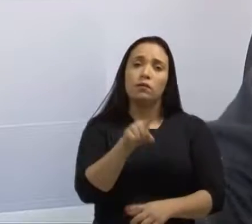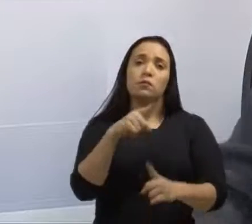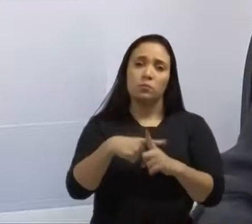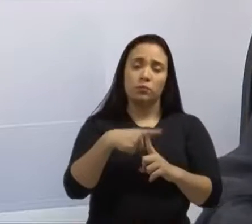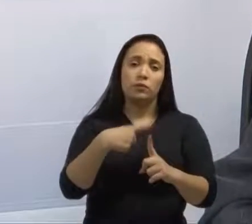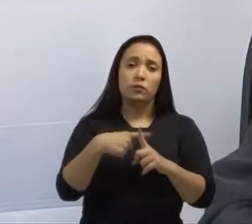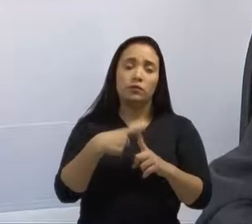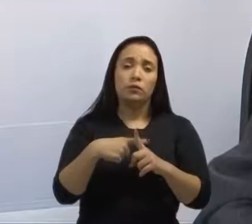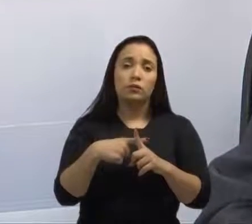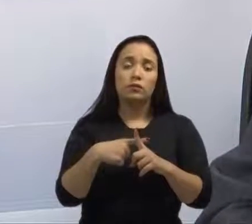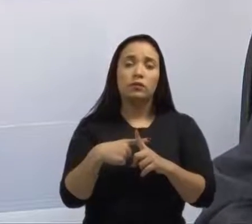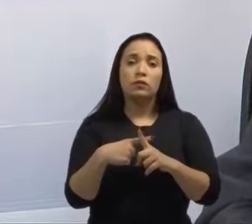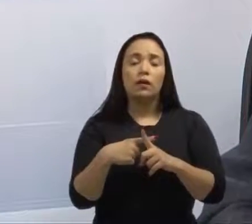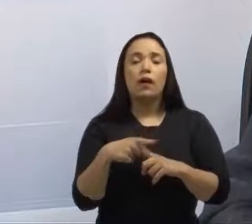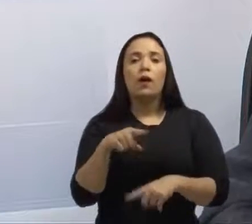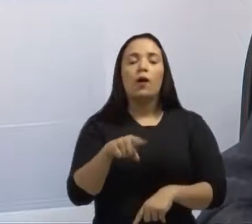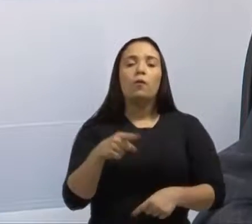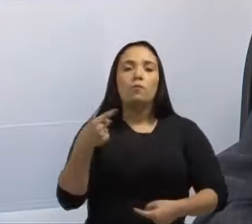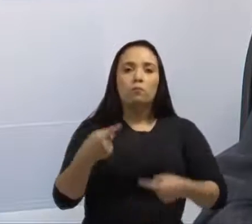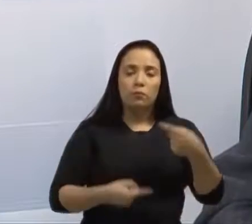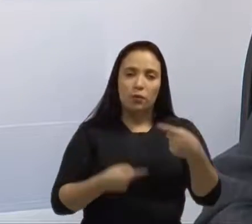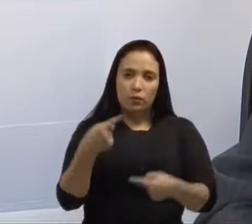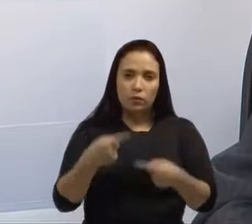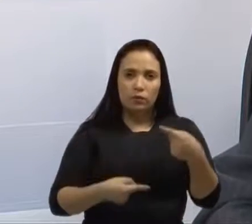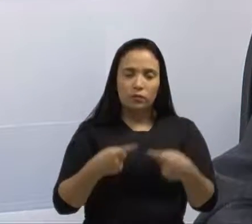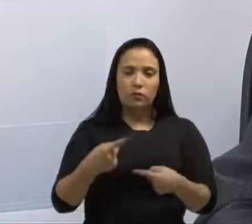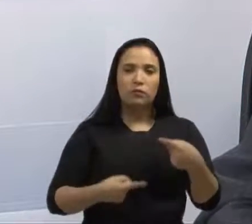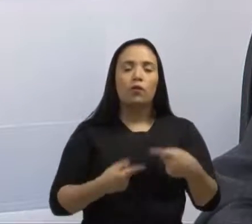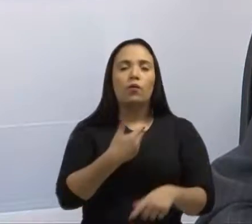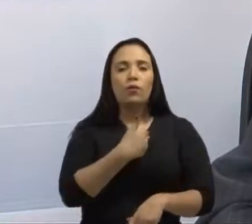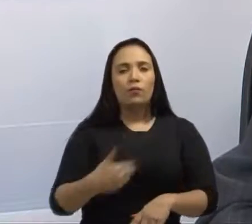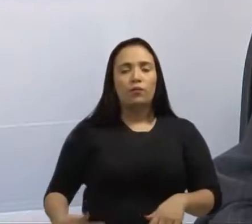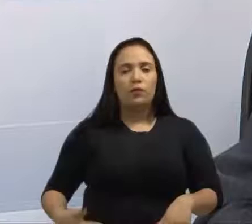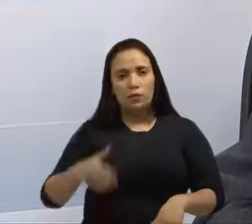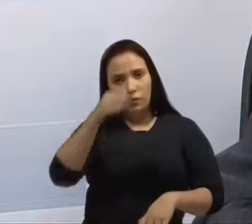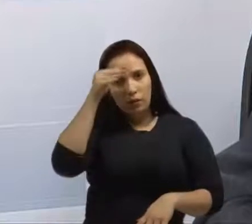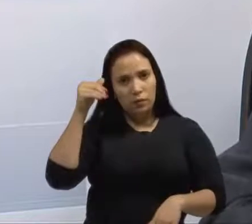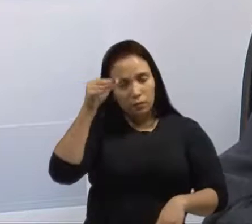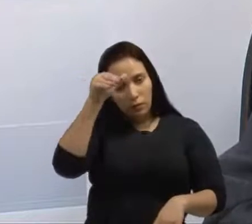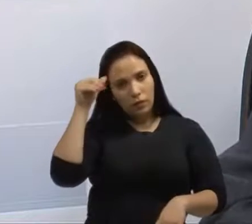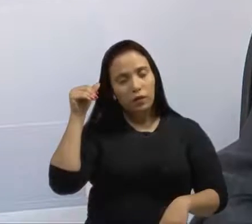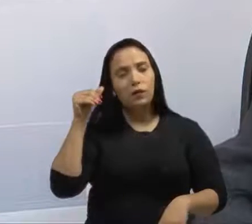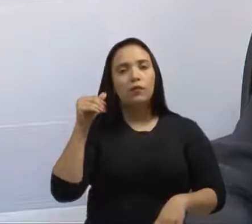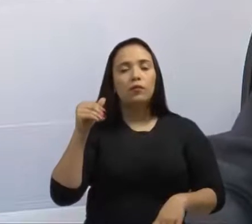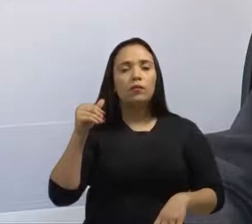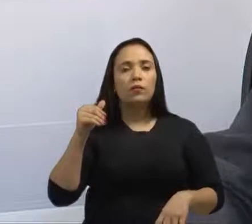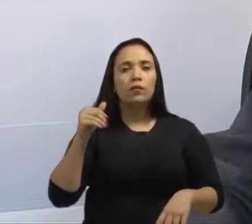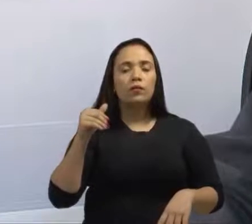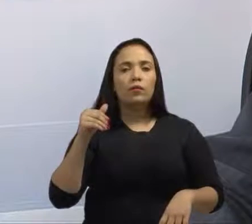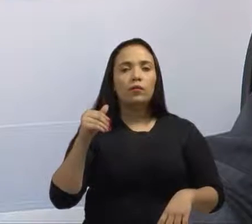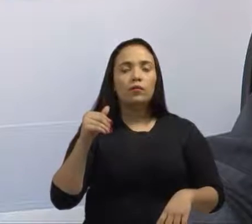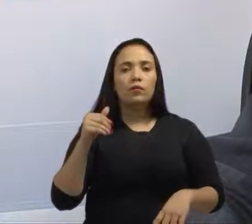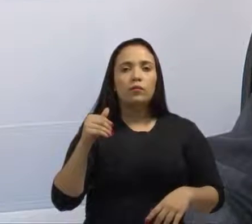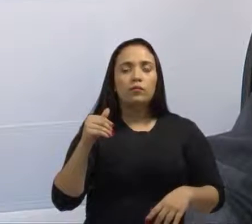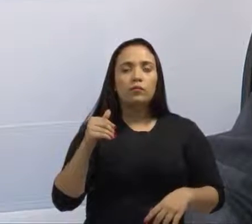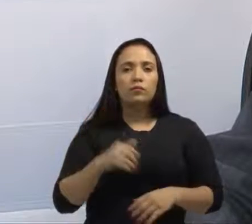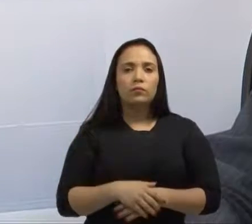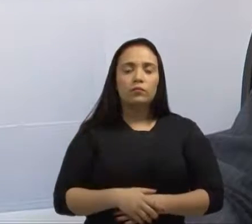Eu acho que a agenda política que o Camilo implementou aqui, de não aumentar a folha de